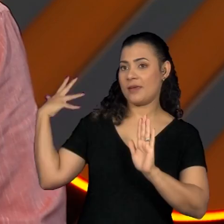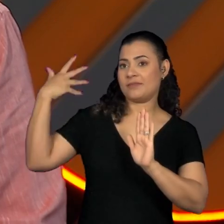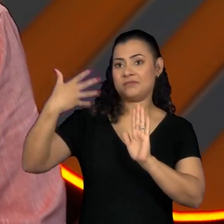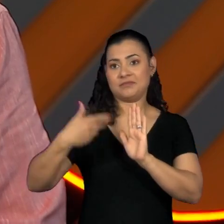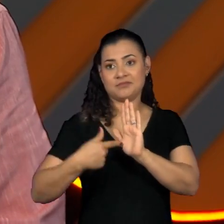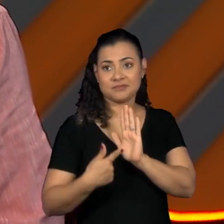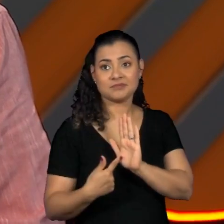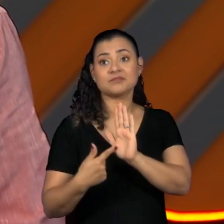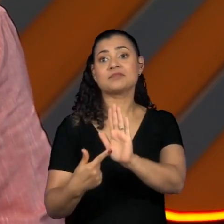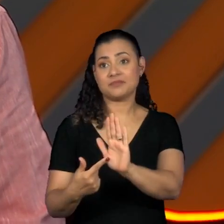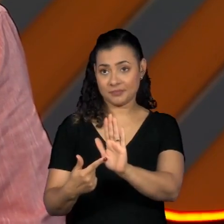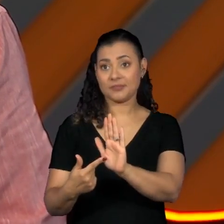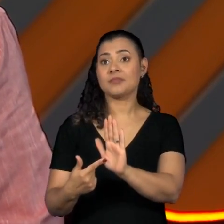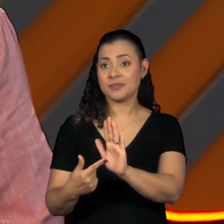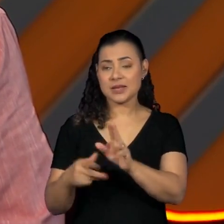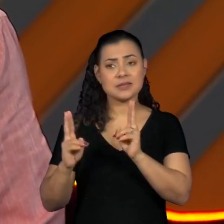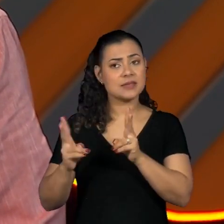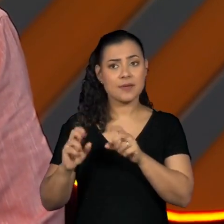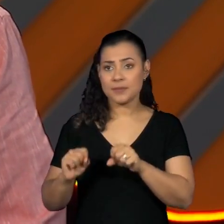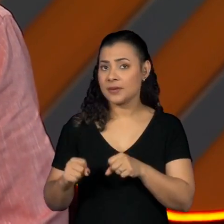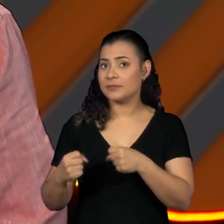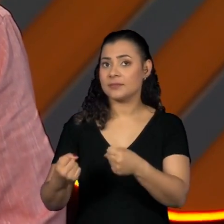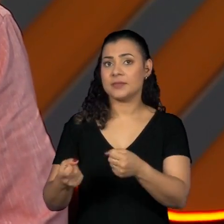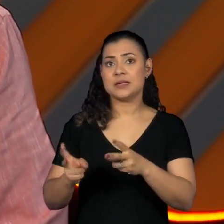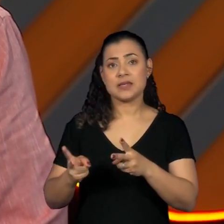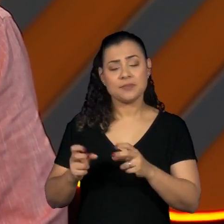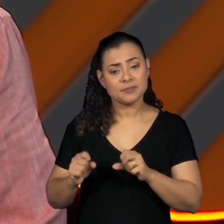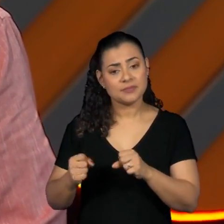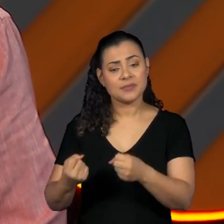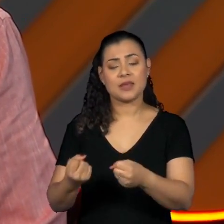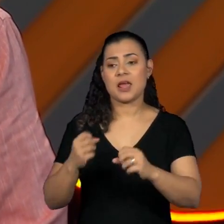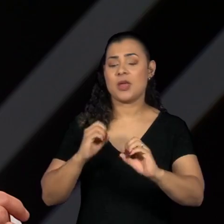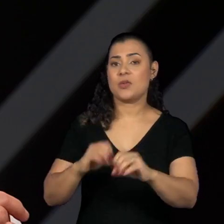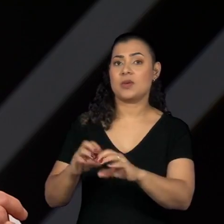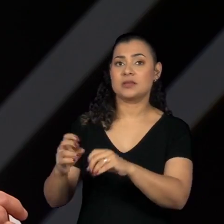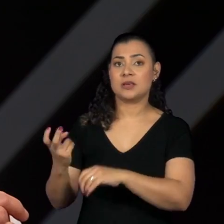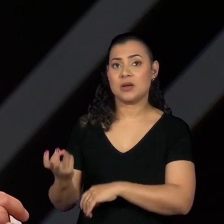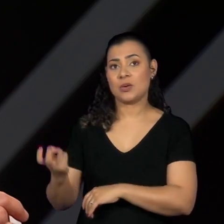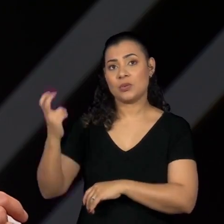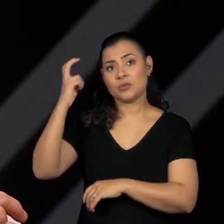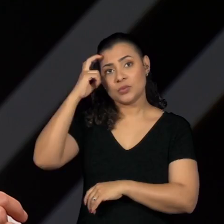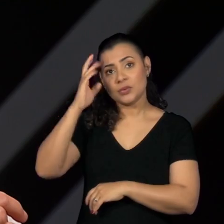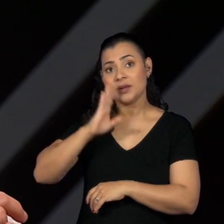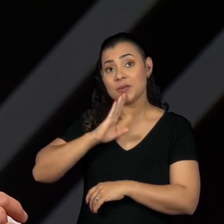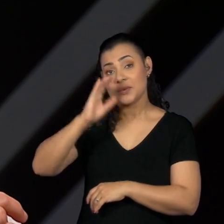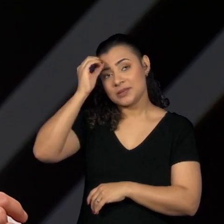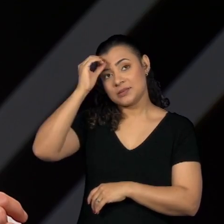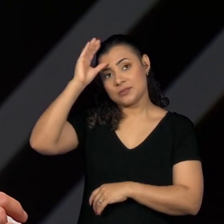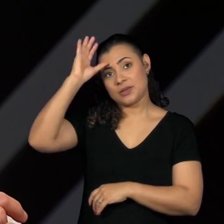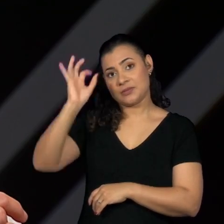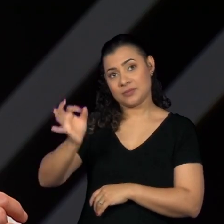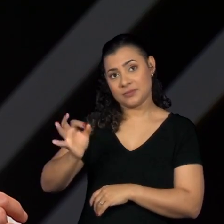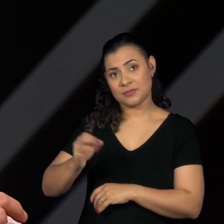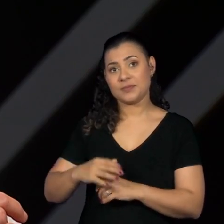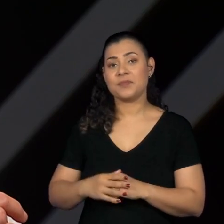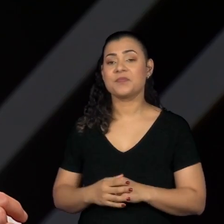foi perseguir sempre, buscar sempre educação, cultura, conhecimento.